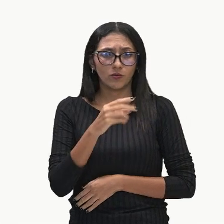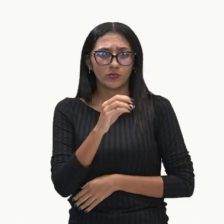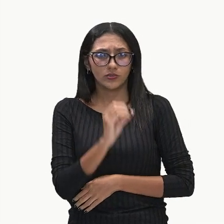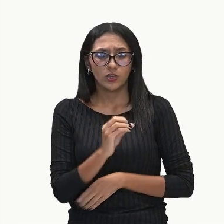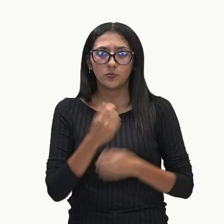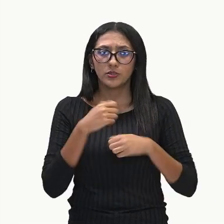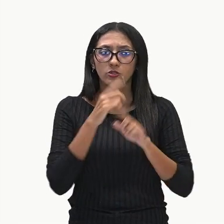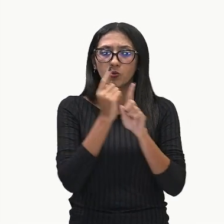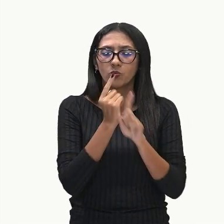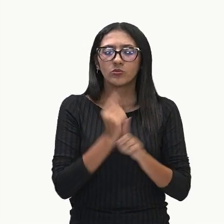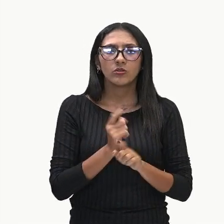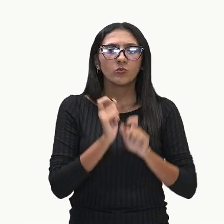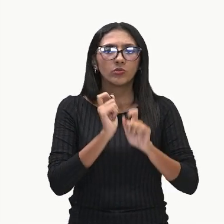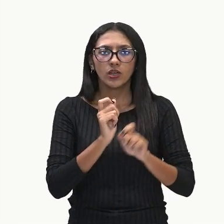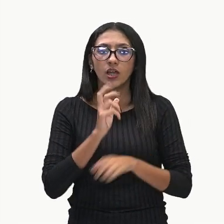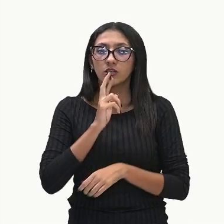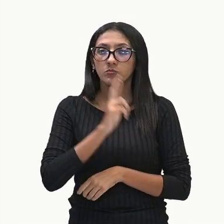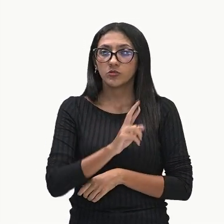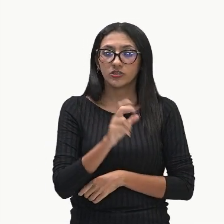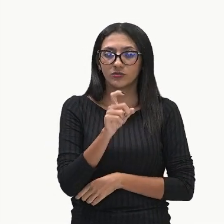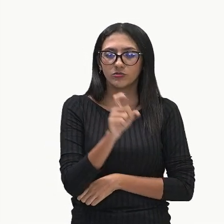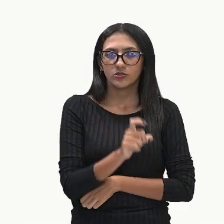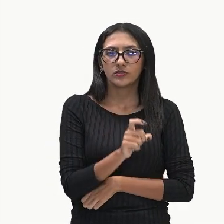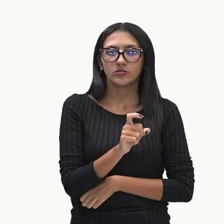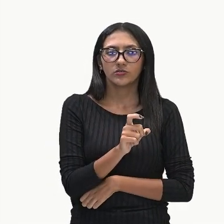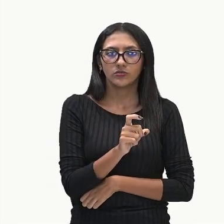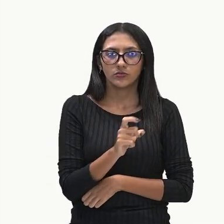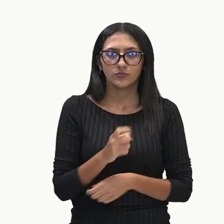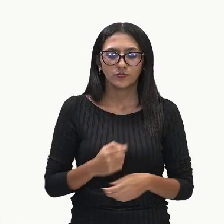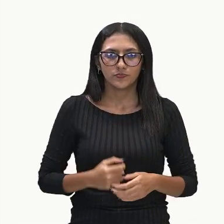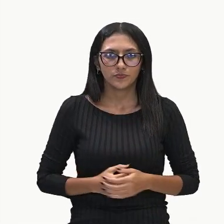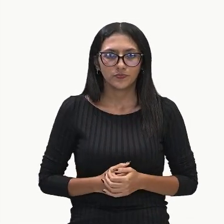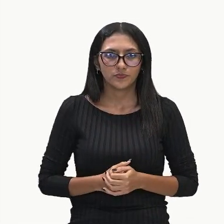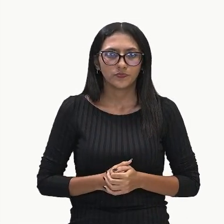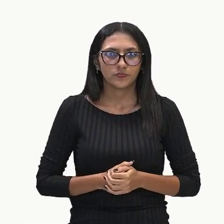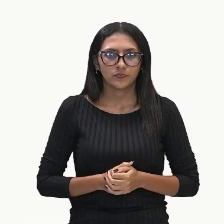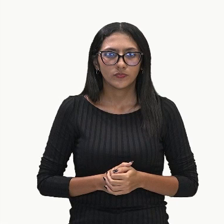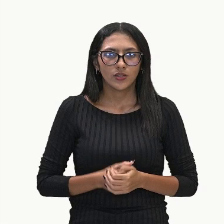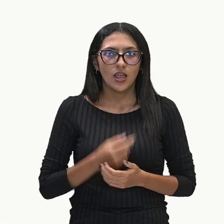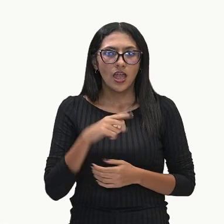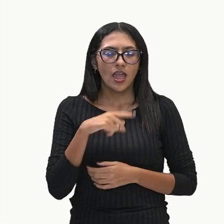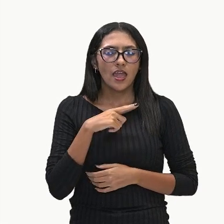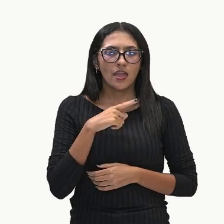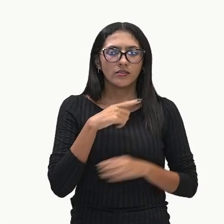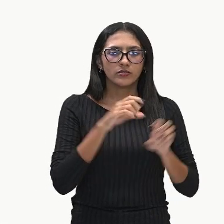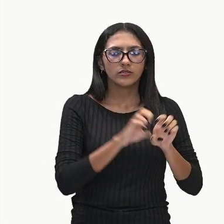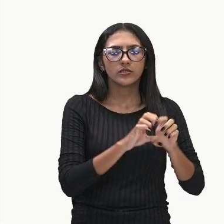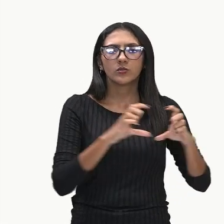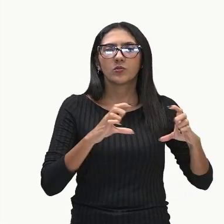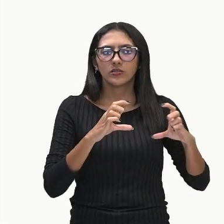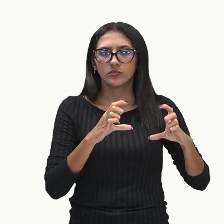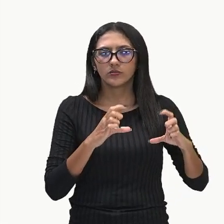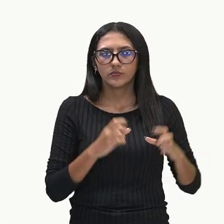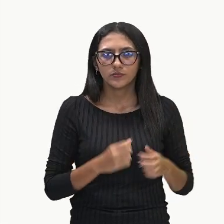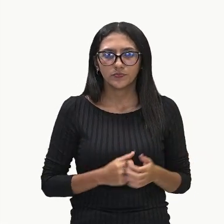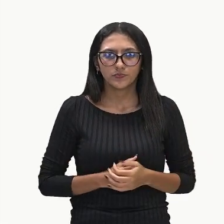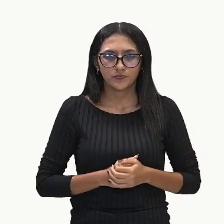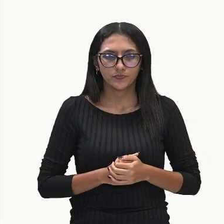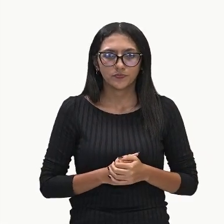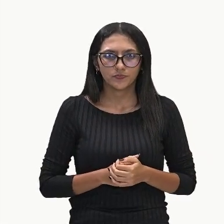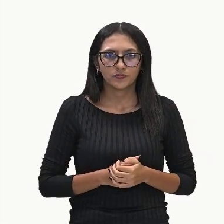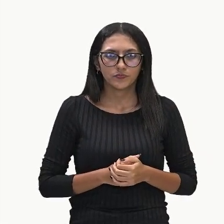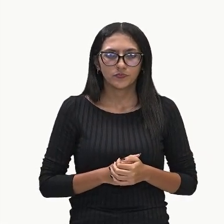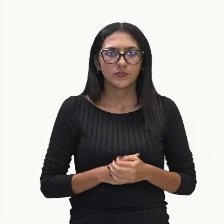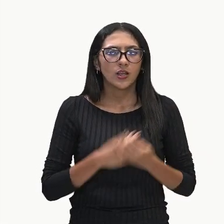Do x, porque nós queremos resolver essa equação incompleta. O que significa resolver a